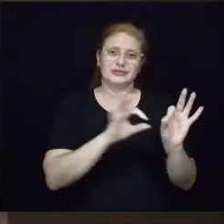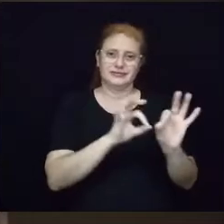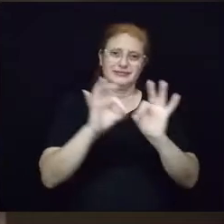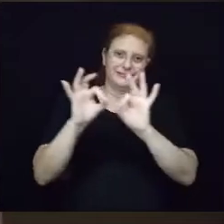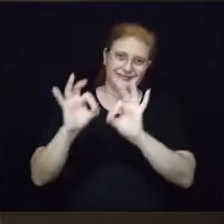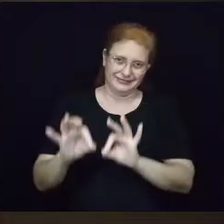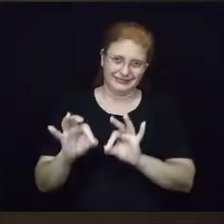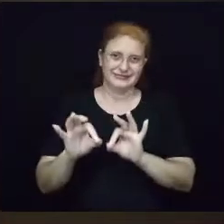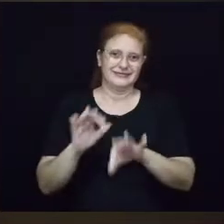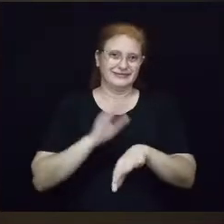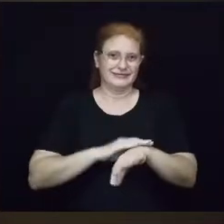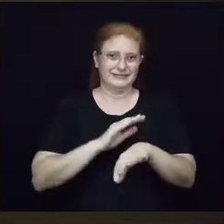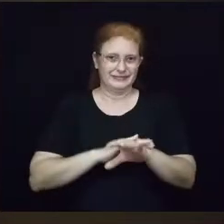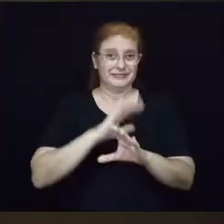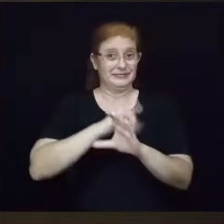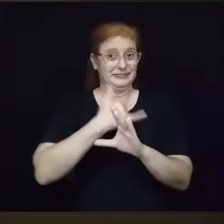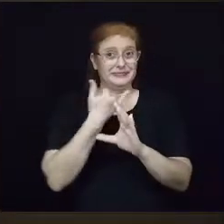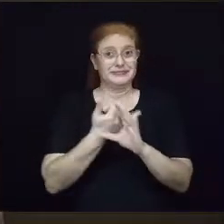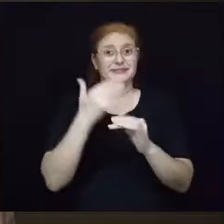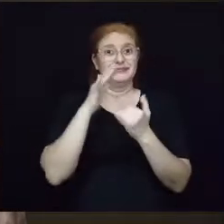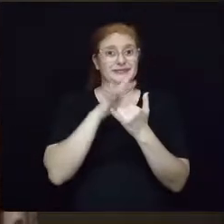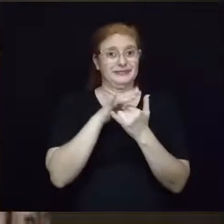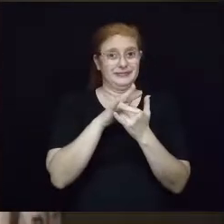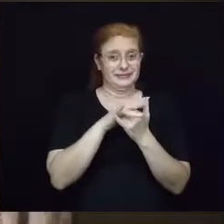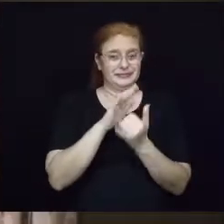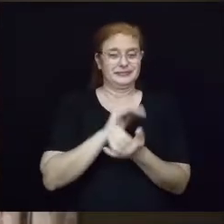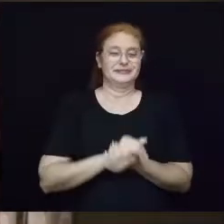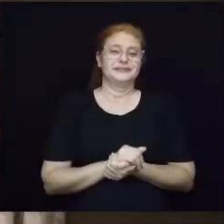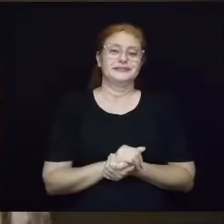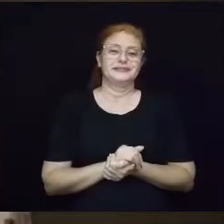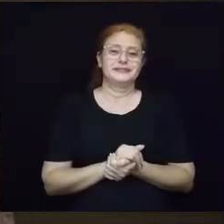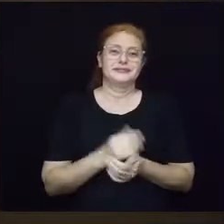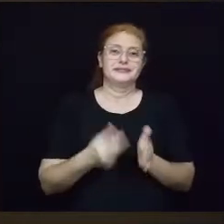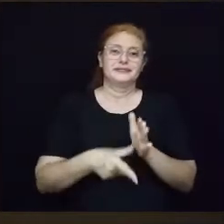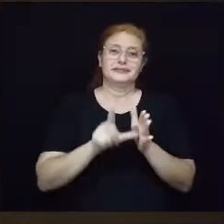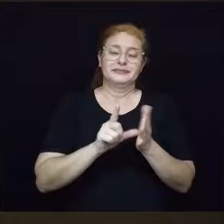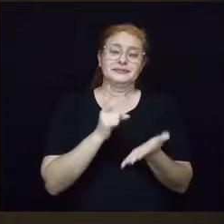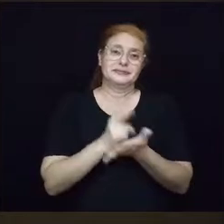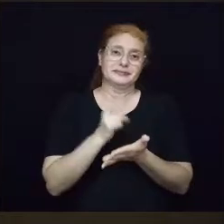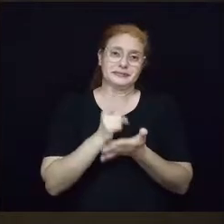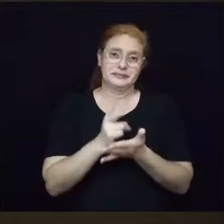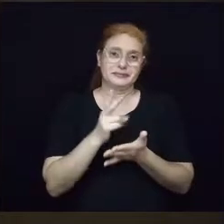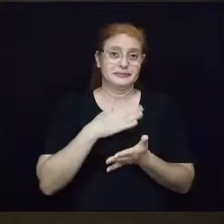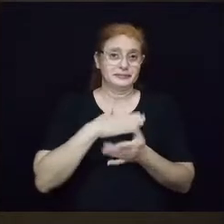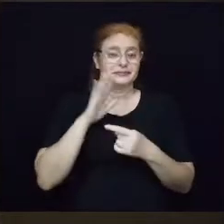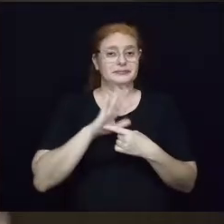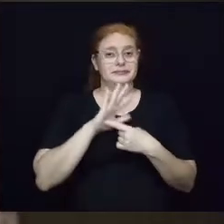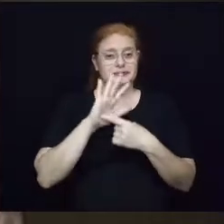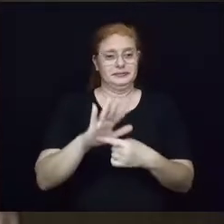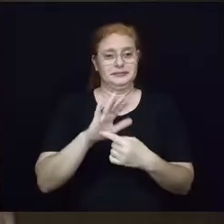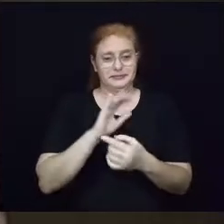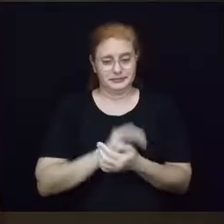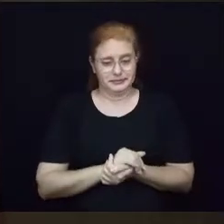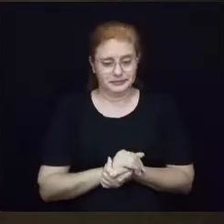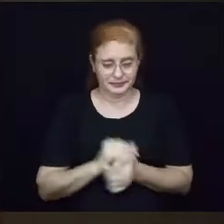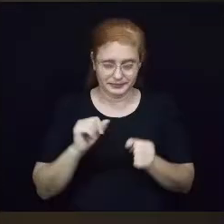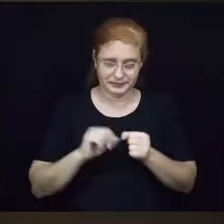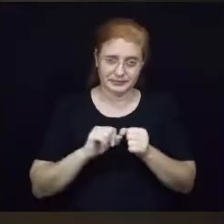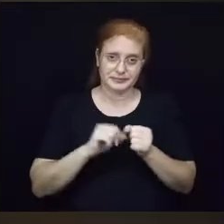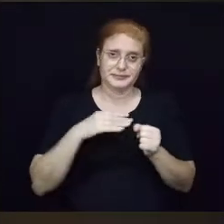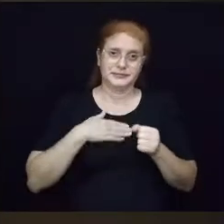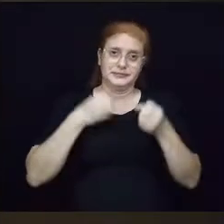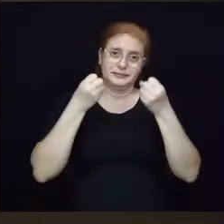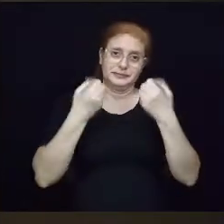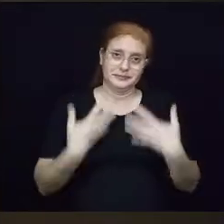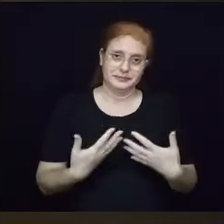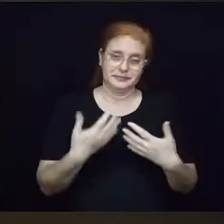nesse momento pelo canal do YouTube. Bom, gente, antes de prosseguir aqui com a minha apresentação, eu faço a minha